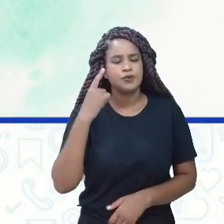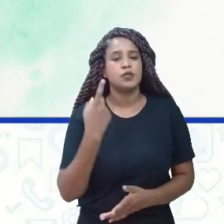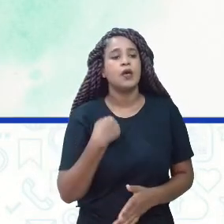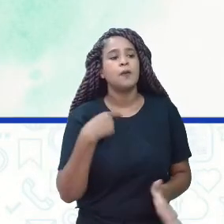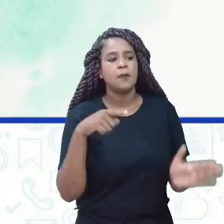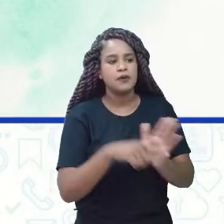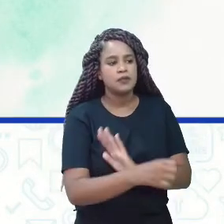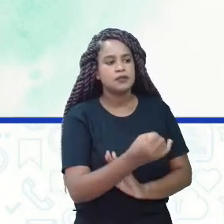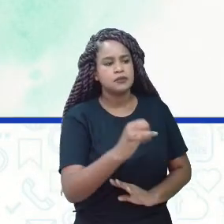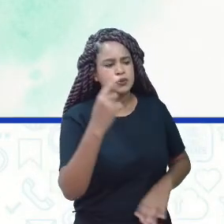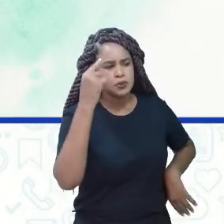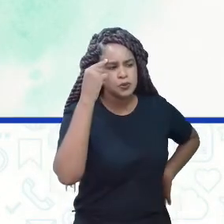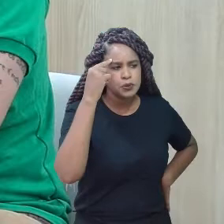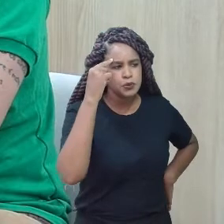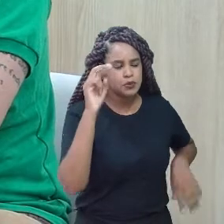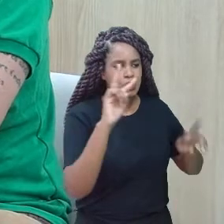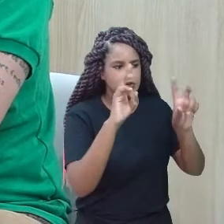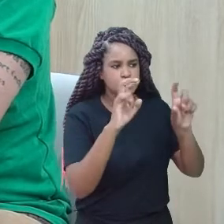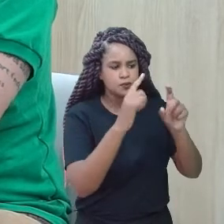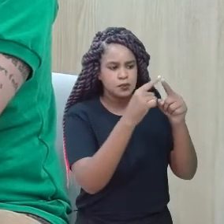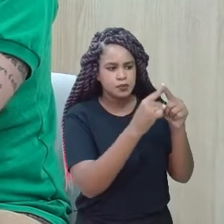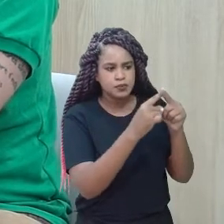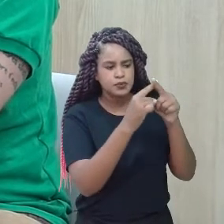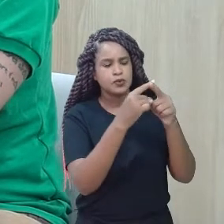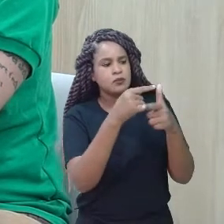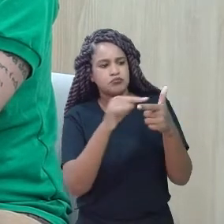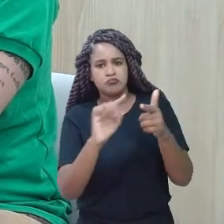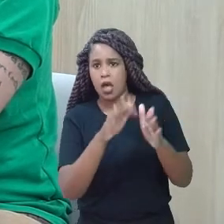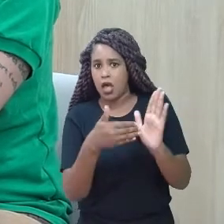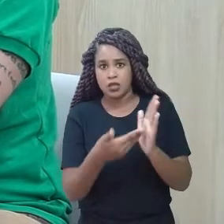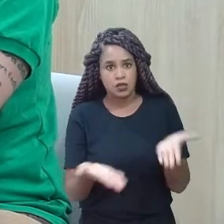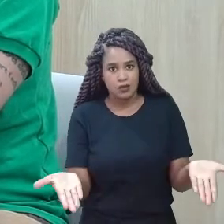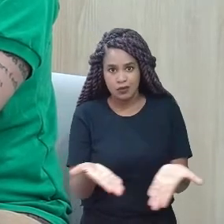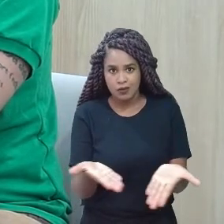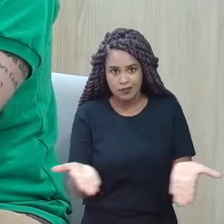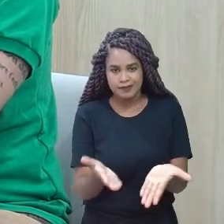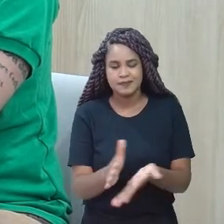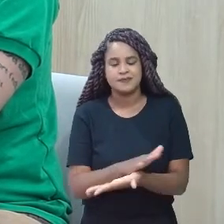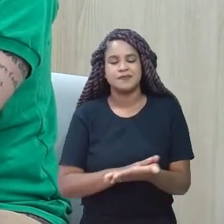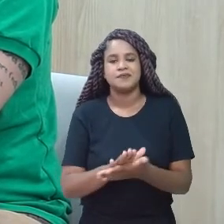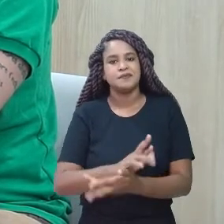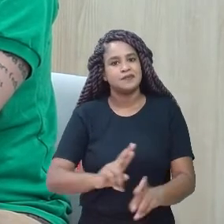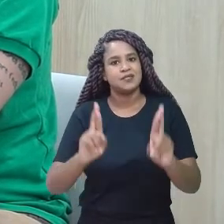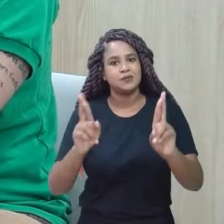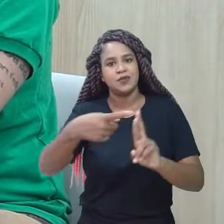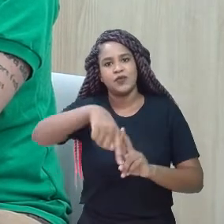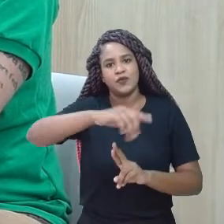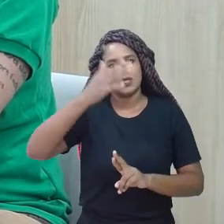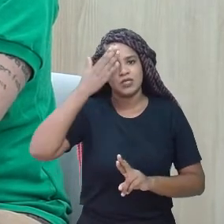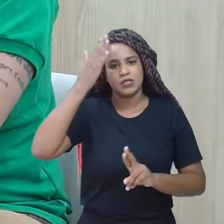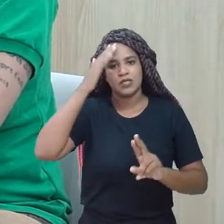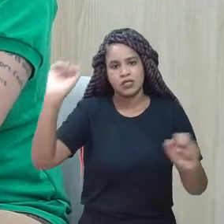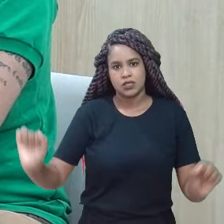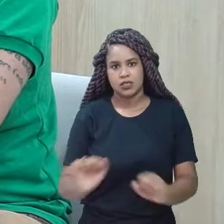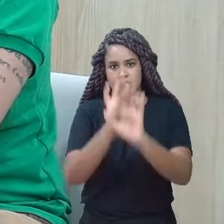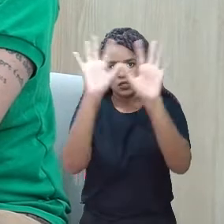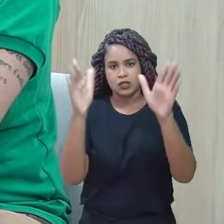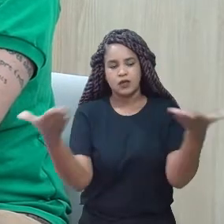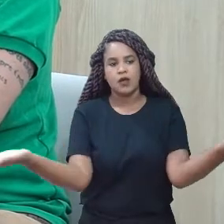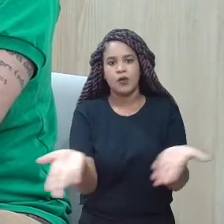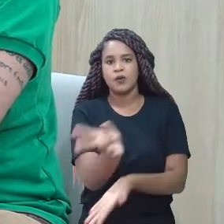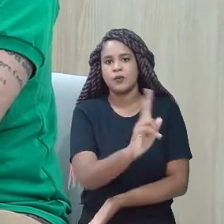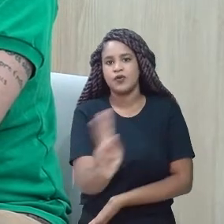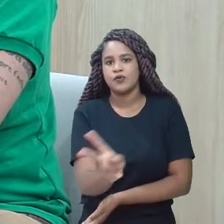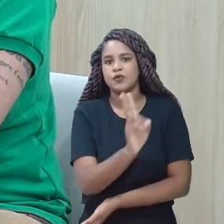for alguma dúvida sobre múltiplos e divisores. Até agora não, né? Espero que esteja tudo ficando muito claro e vou voltar com a